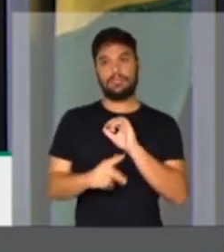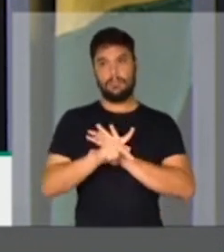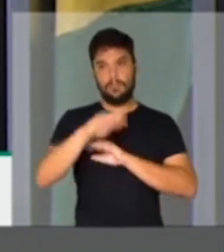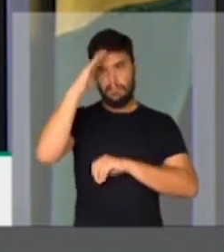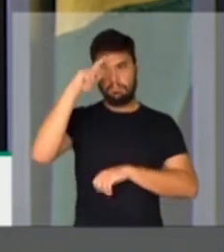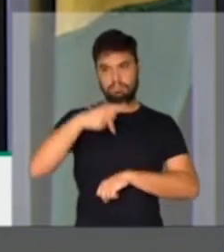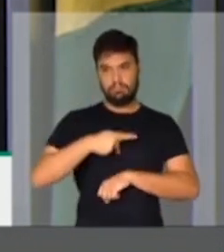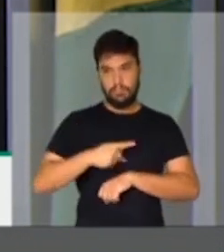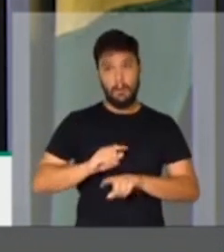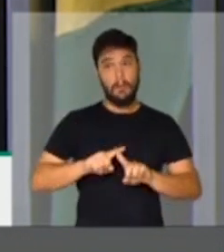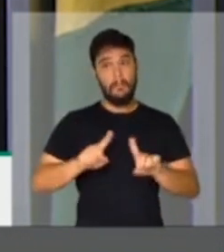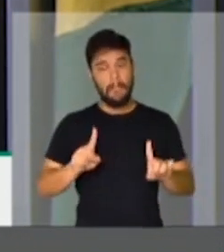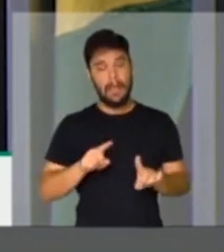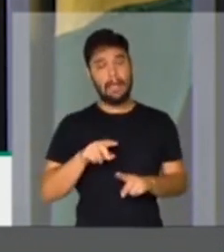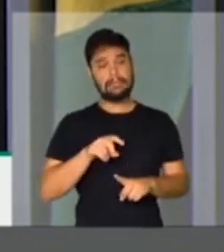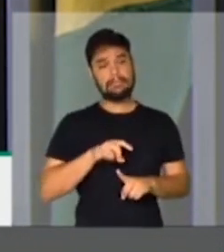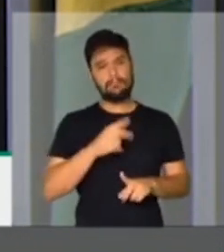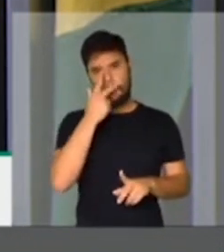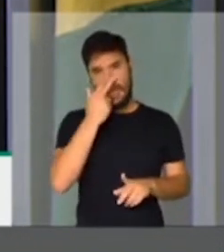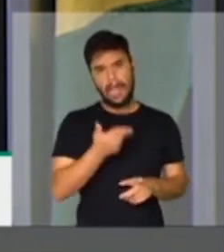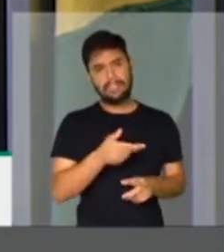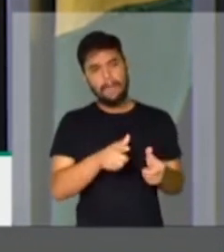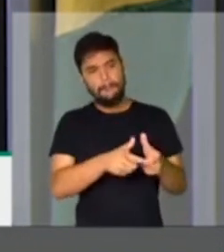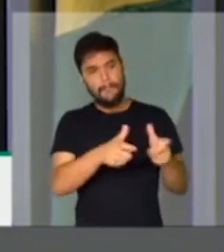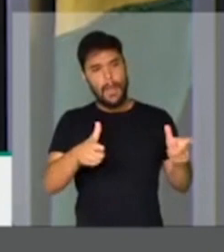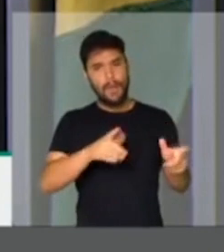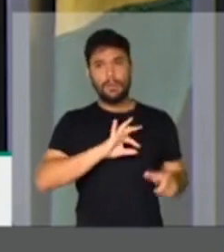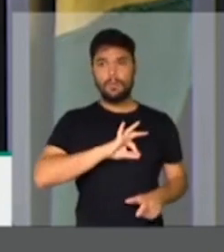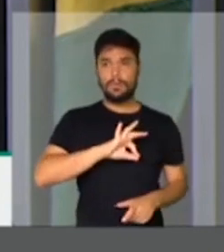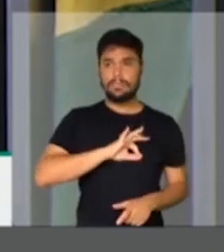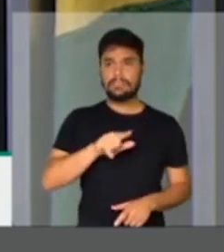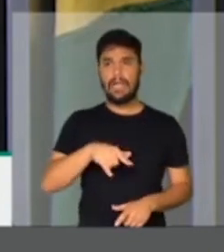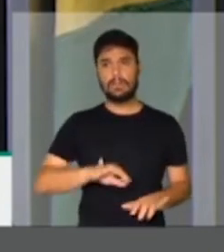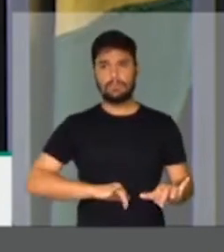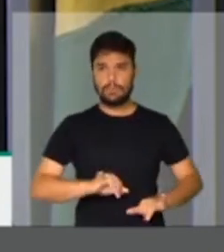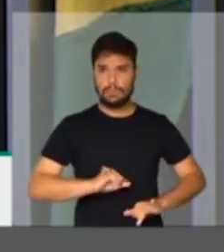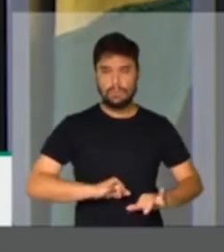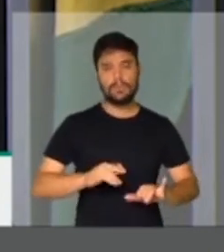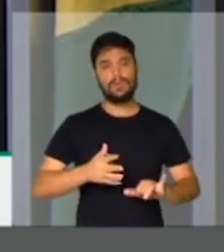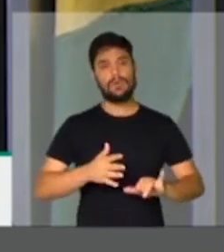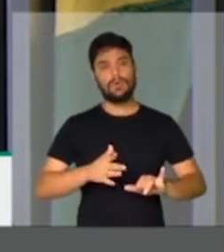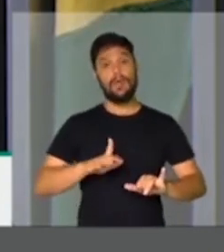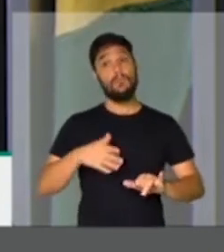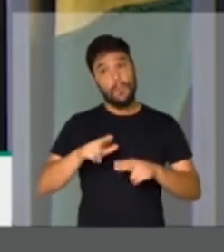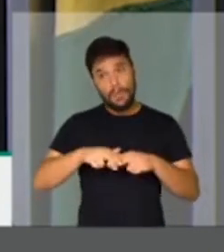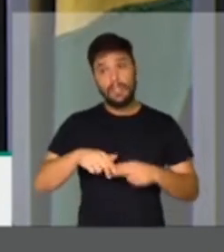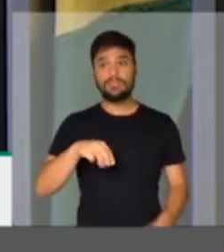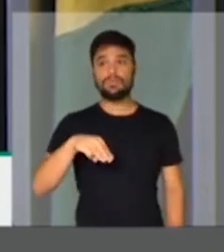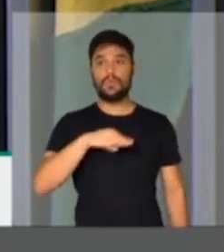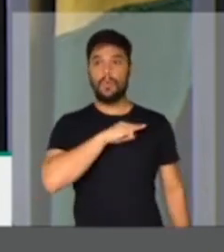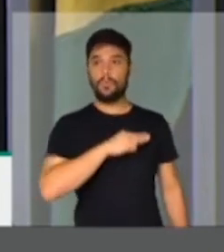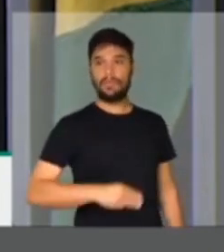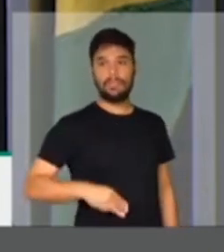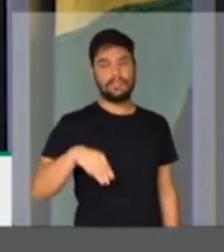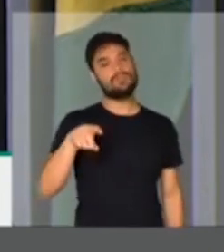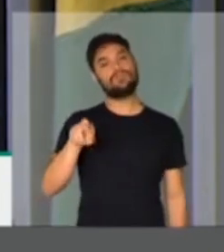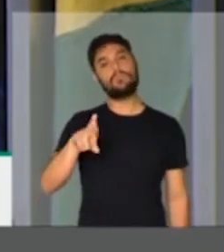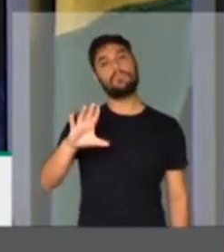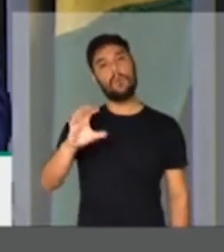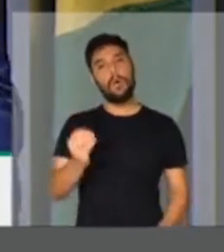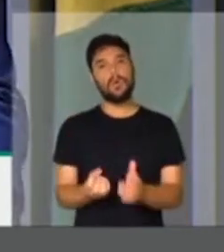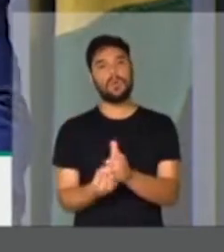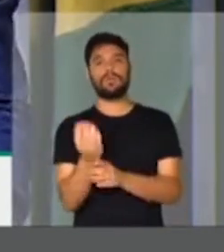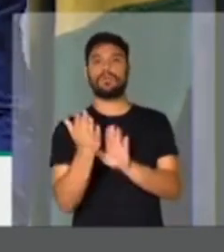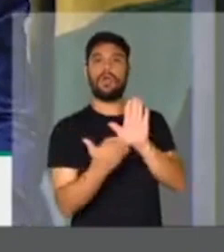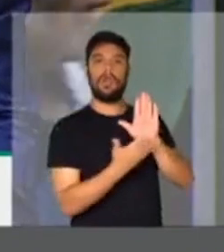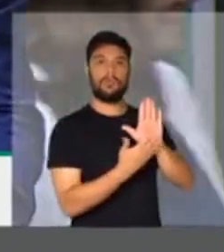os policiais estão sempre sofrendo com isso, não é à toa que o nosso ministro Moro apresentou essa emenda para entender